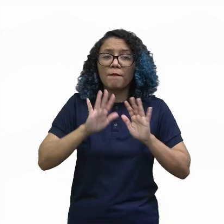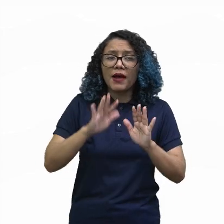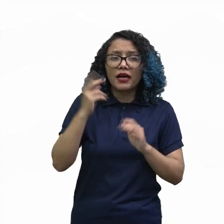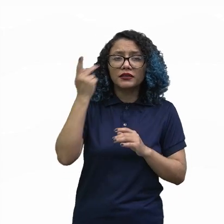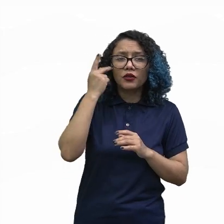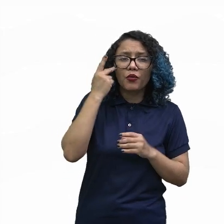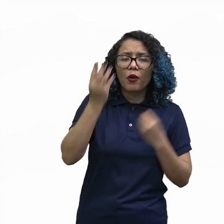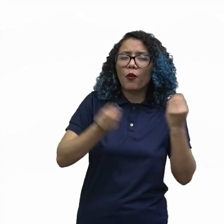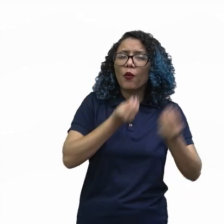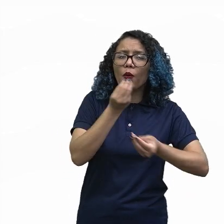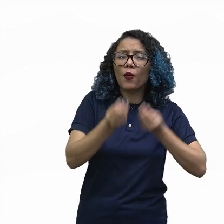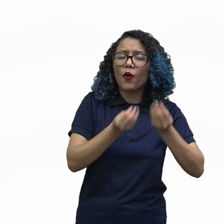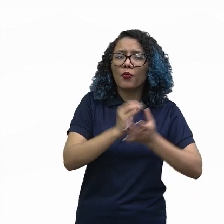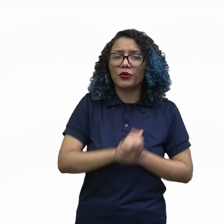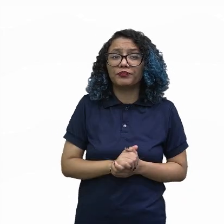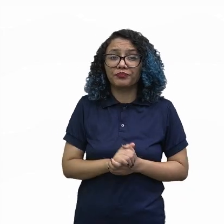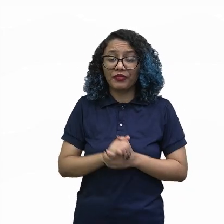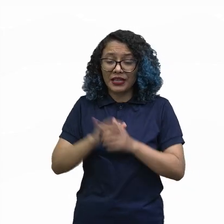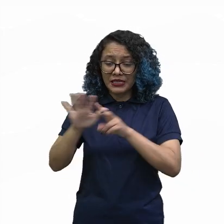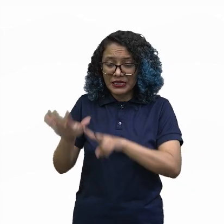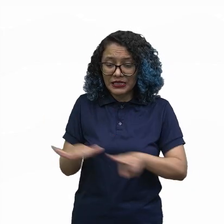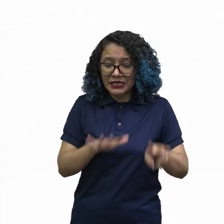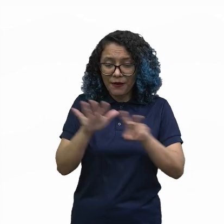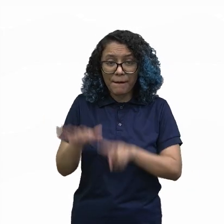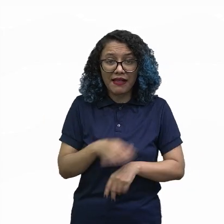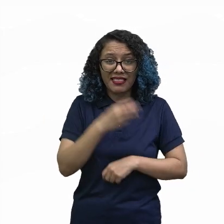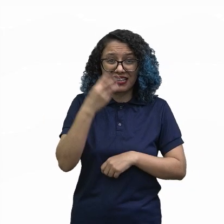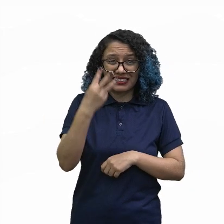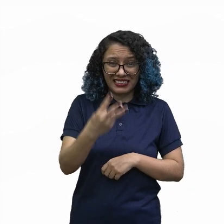Paulo? Foram 3 semanas de combates